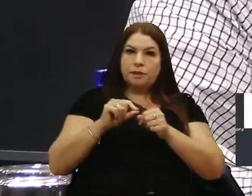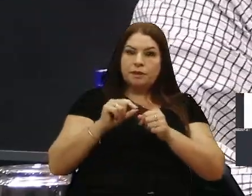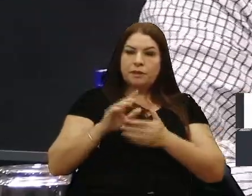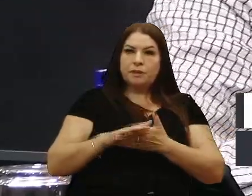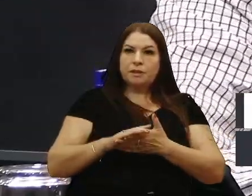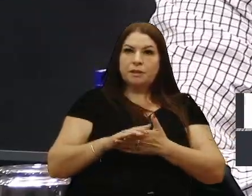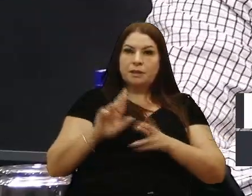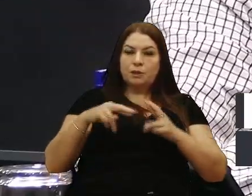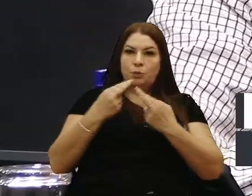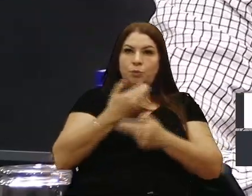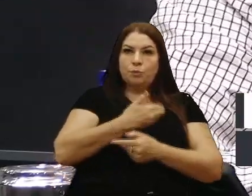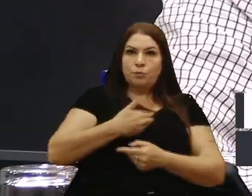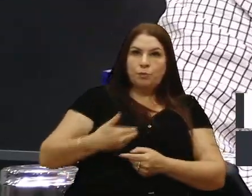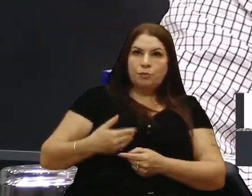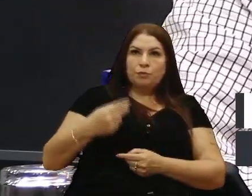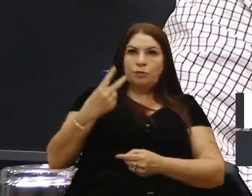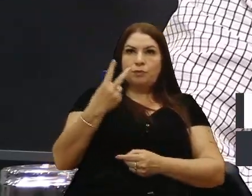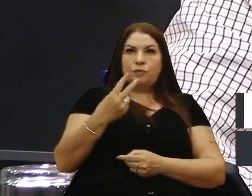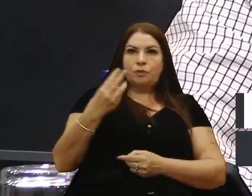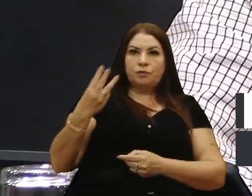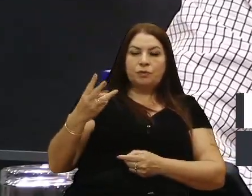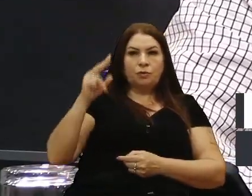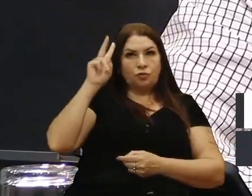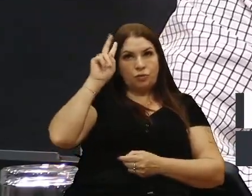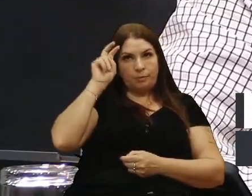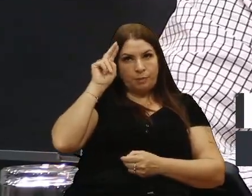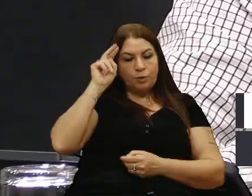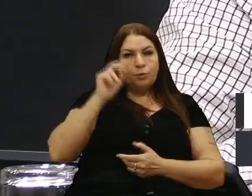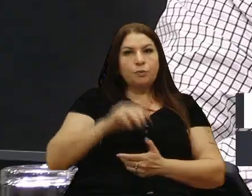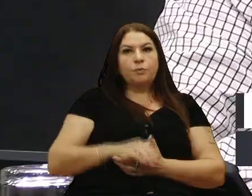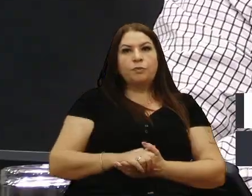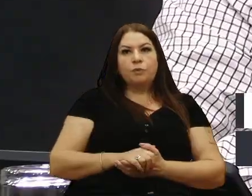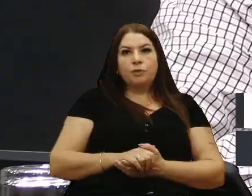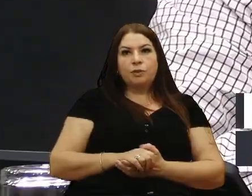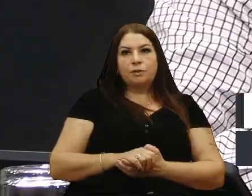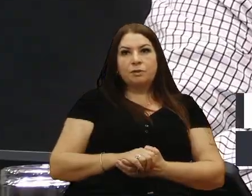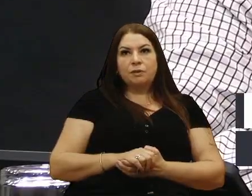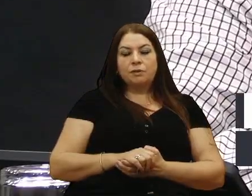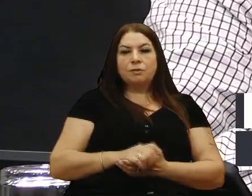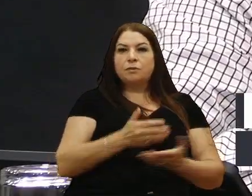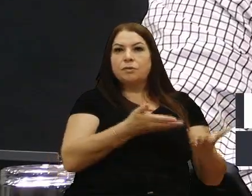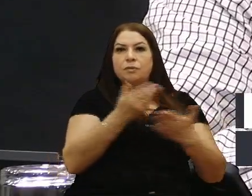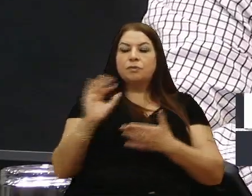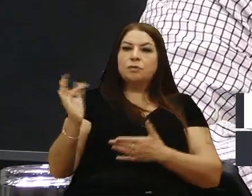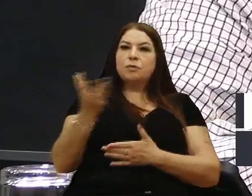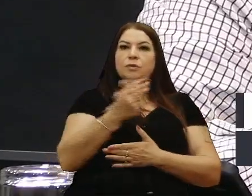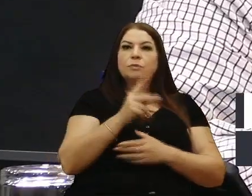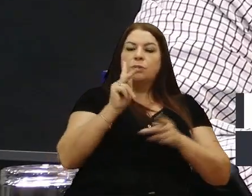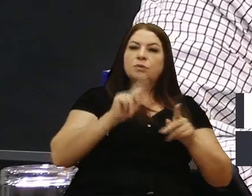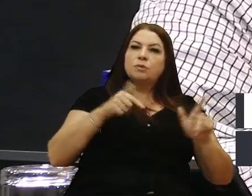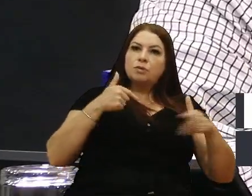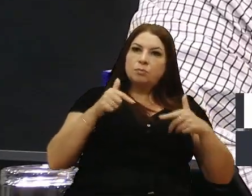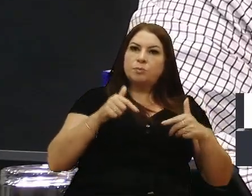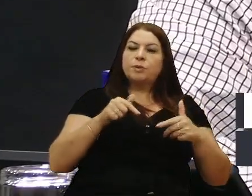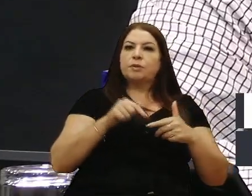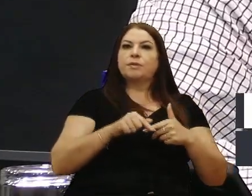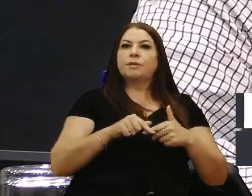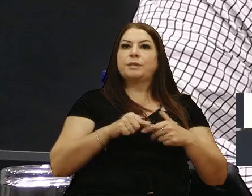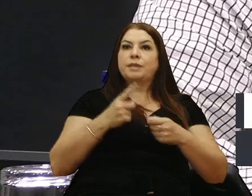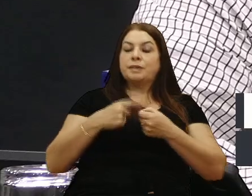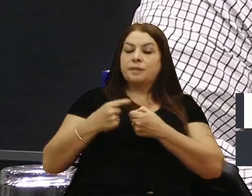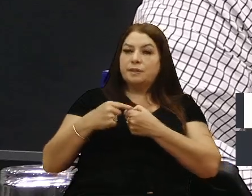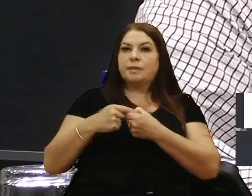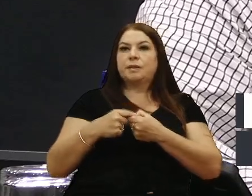nossa audiência pública dia 23 de abril, né? Então, a gente convida a todos os trabalhadores, trabalhadoras dessa